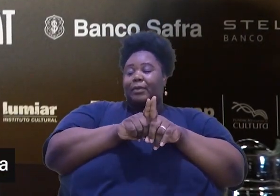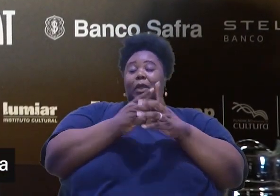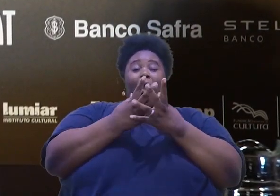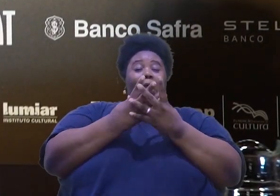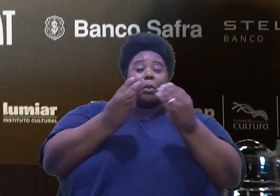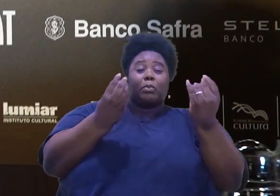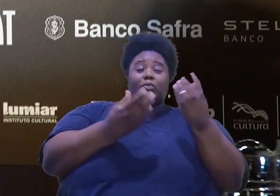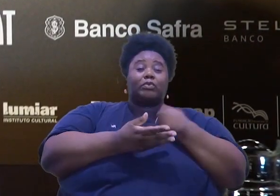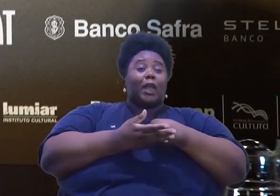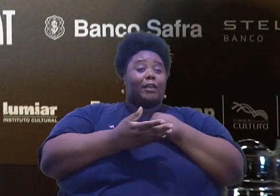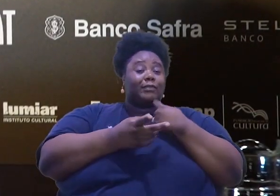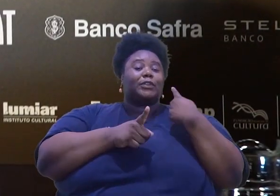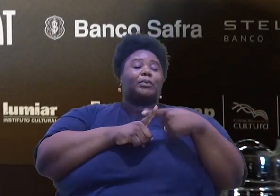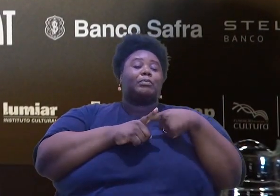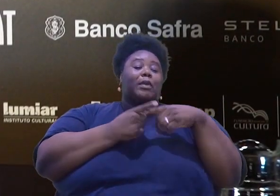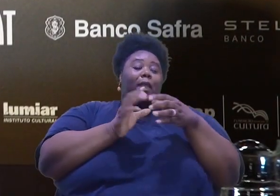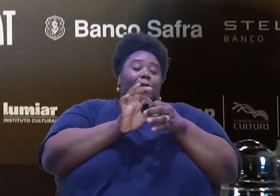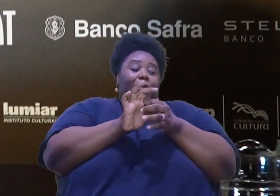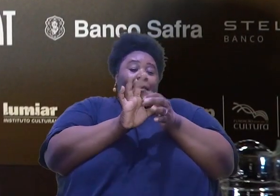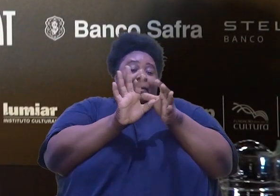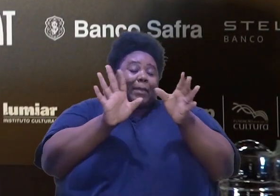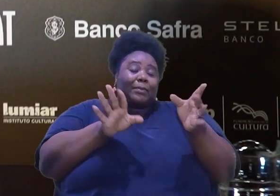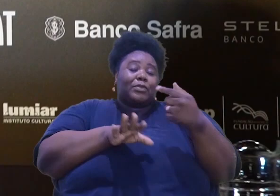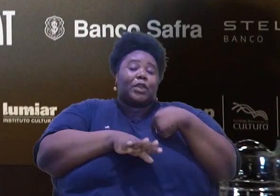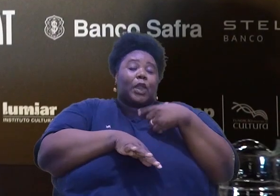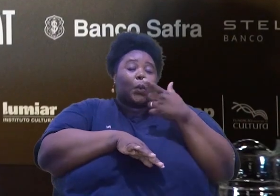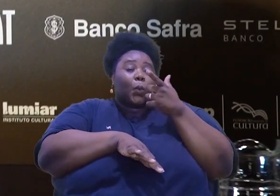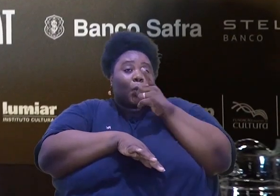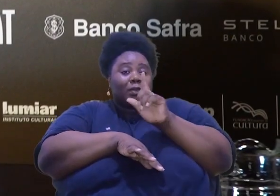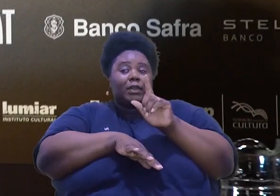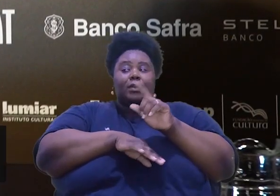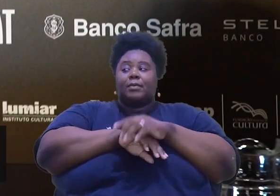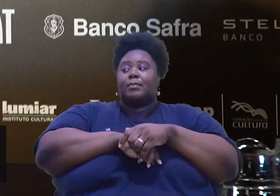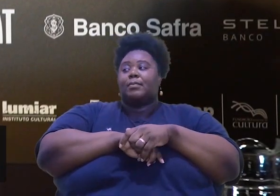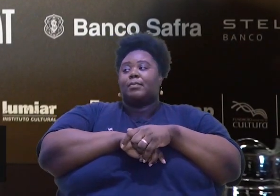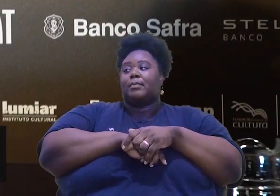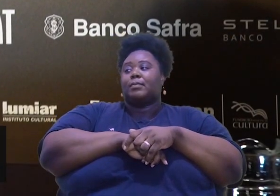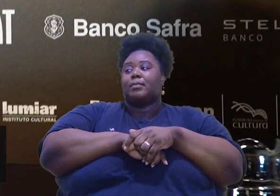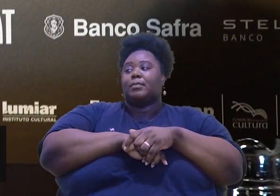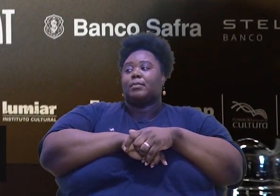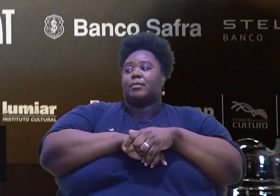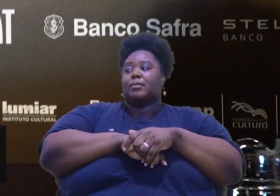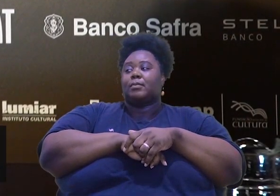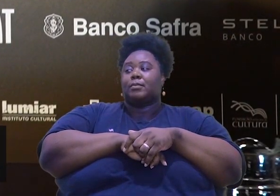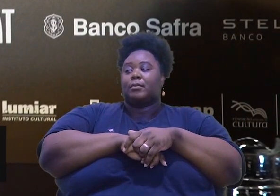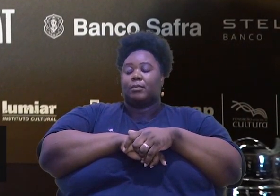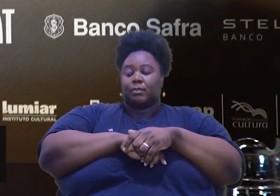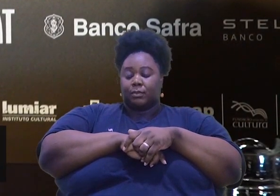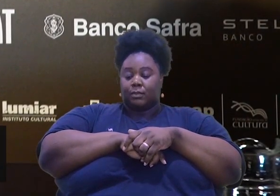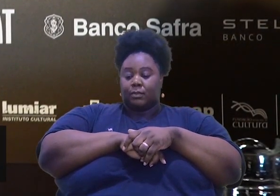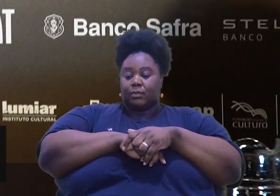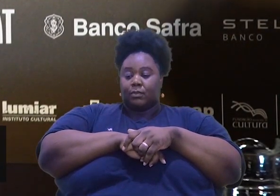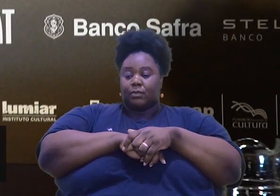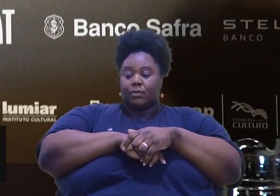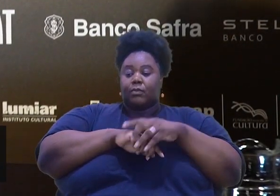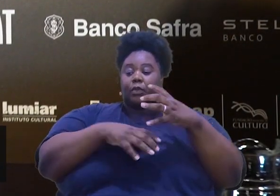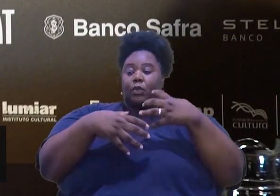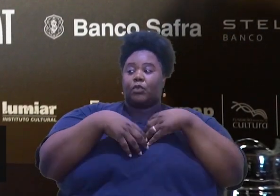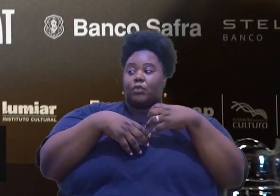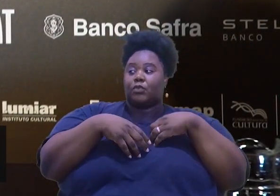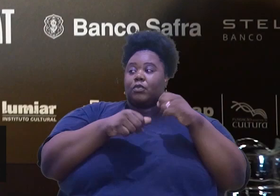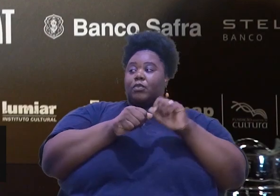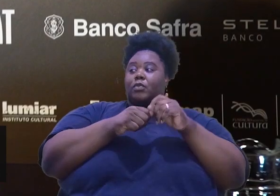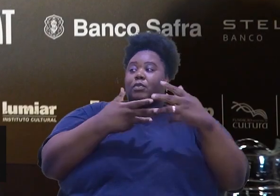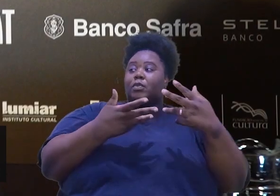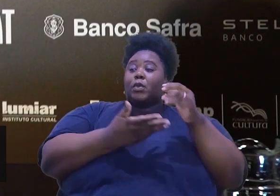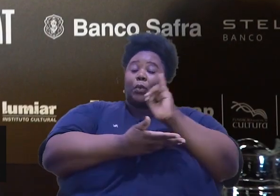a vida ter me permitido, ter possibilitado eu trilhar esses caminhos, né? E forma aqui no